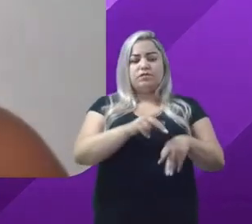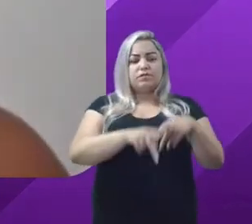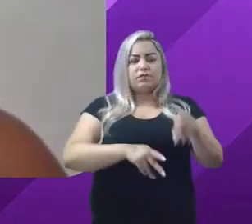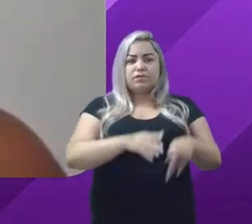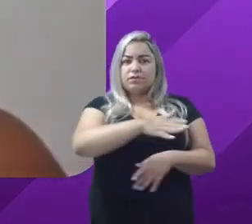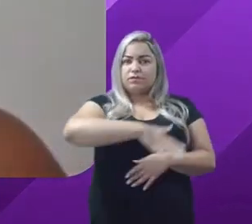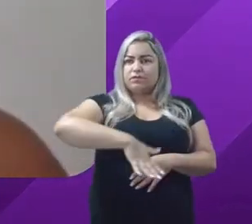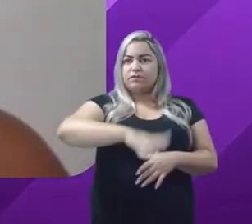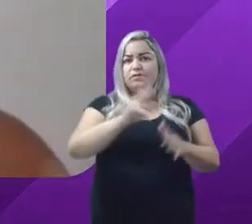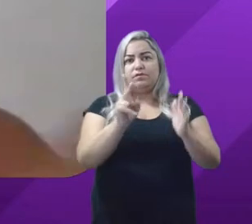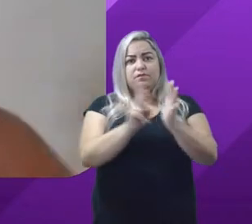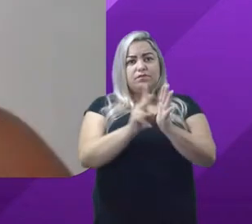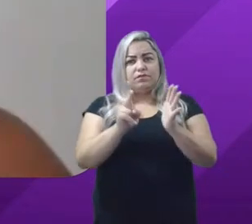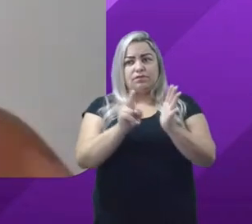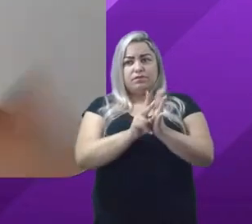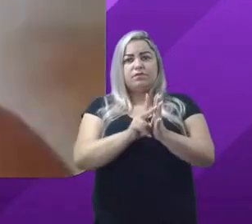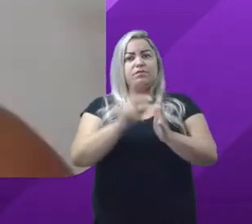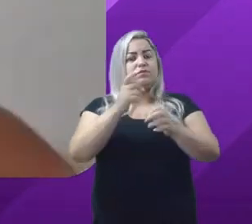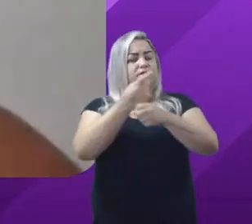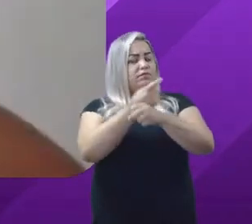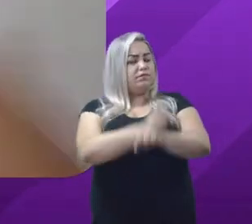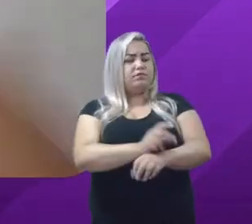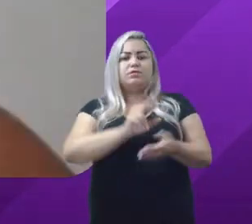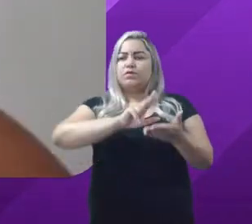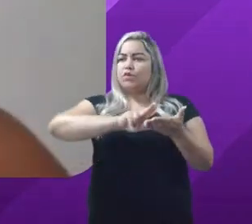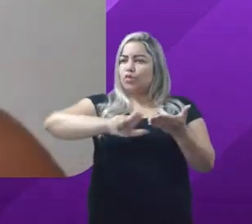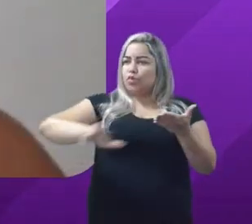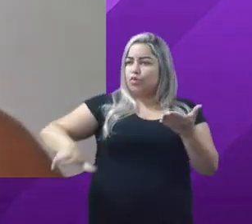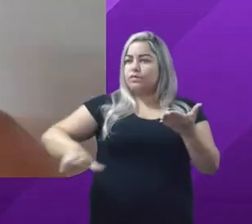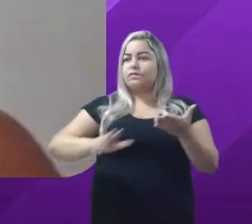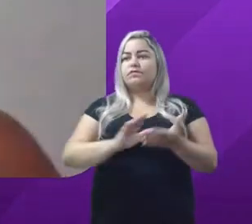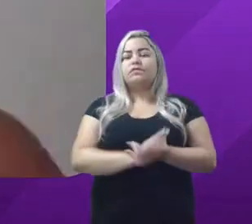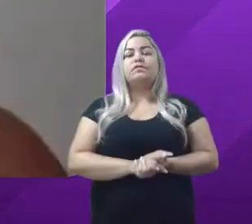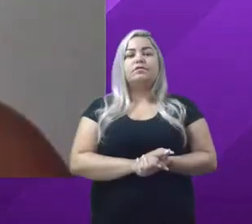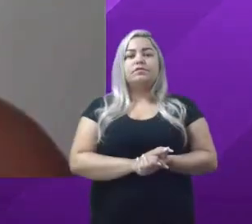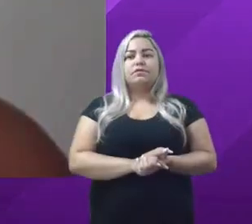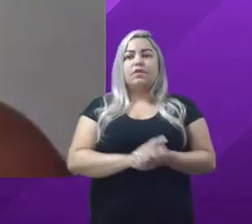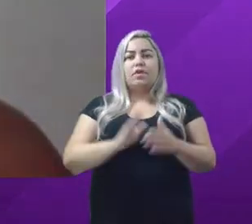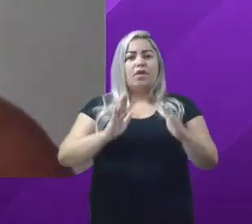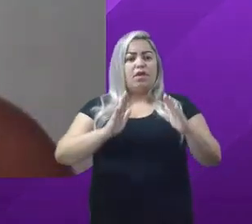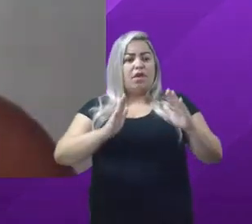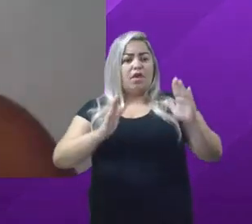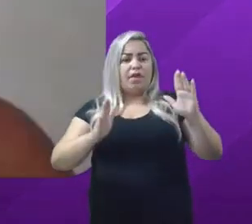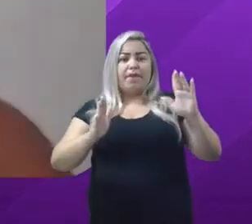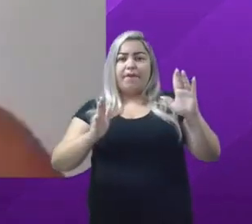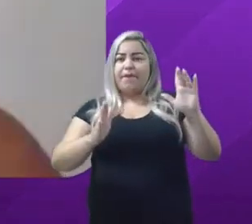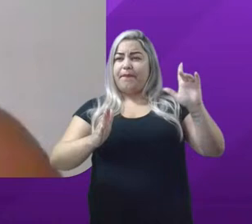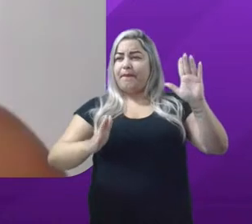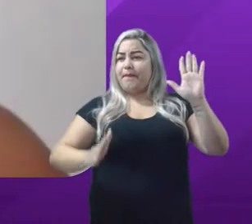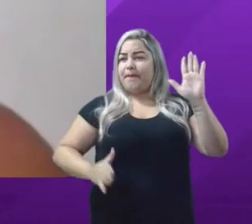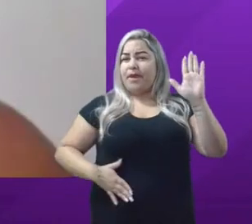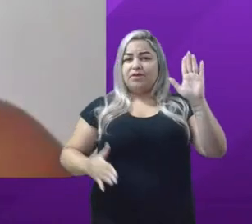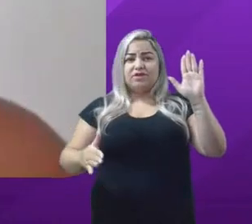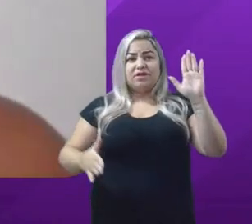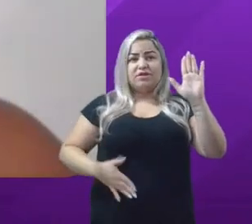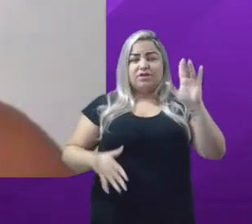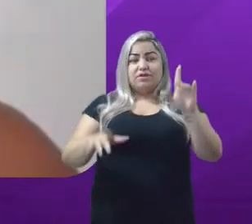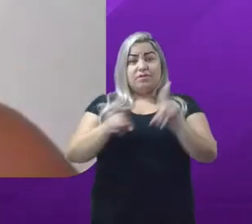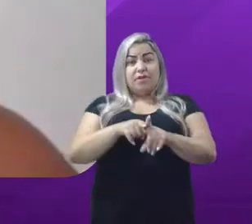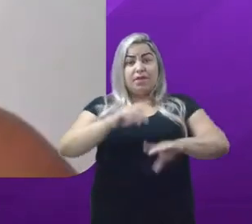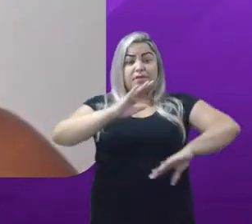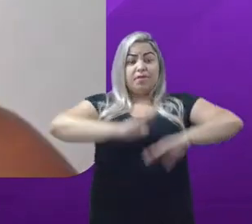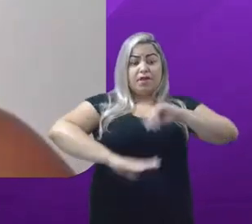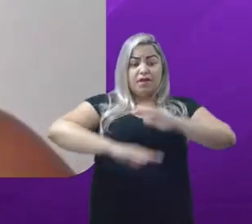populações originárias, né, quilombolas, indígenas, negras e marginalizadas de uma forma geral, são